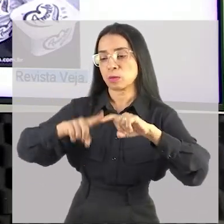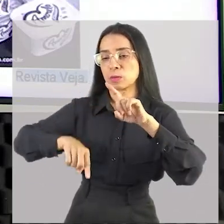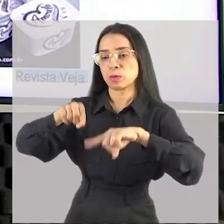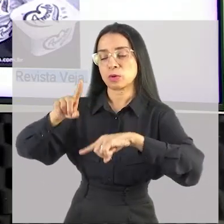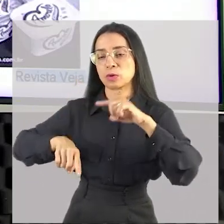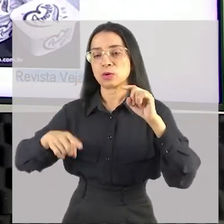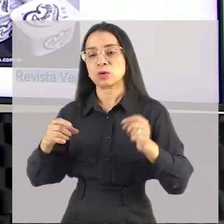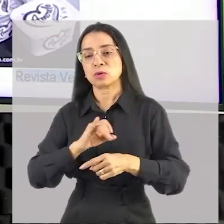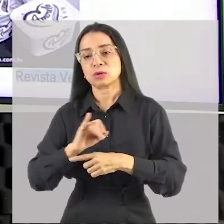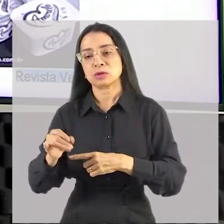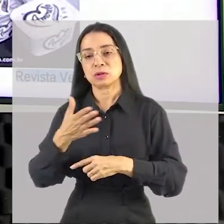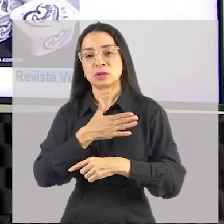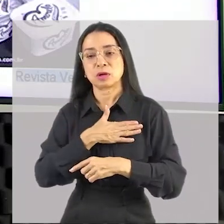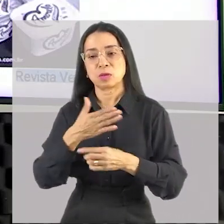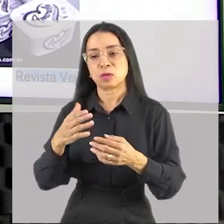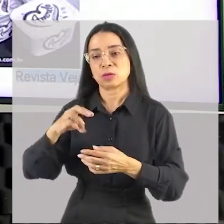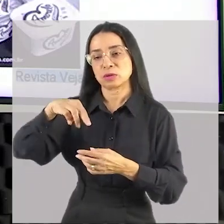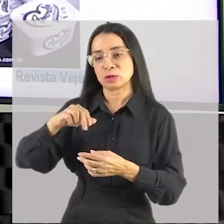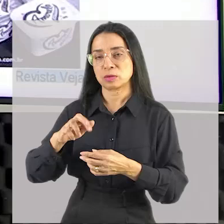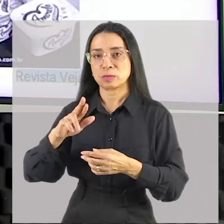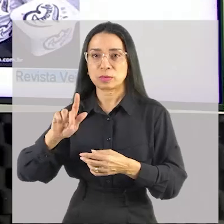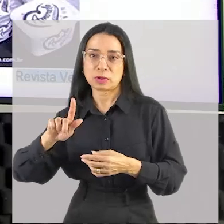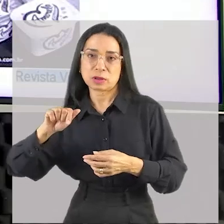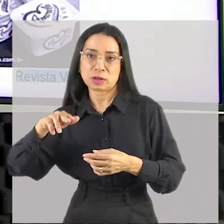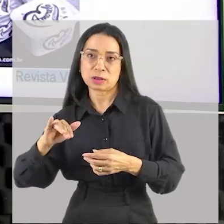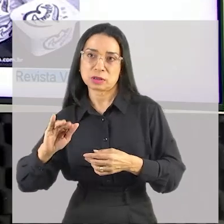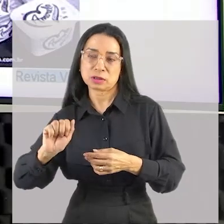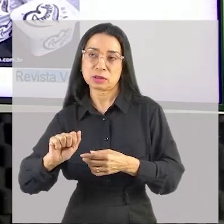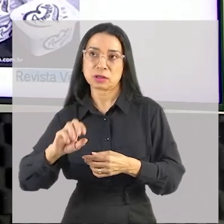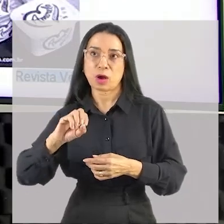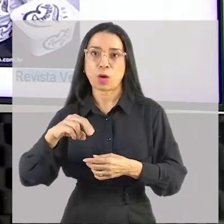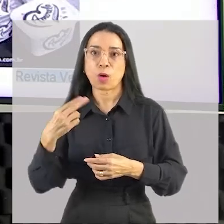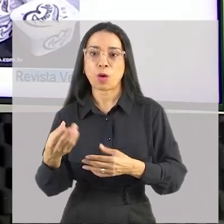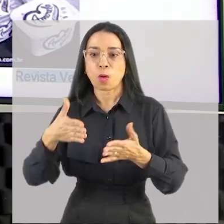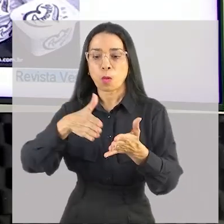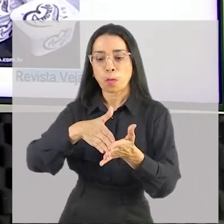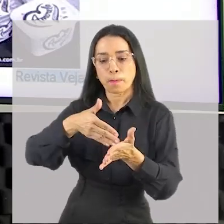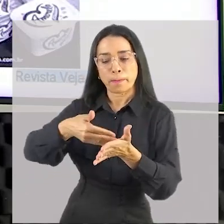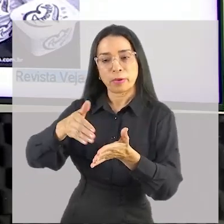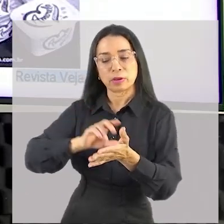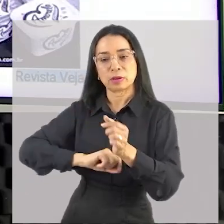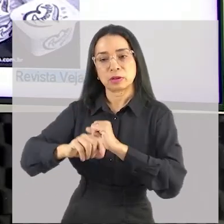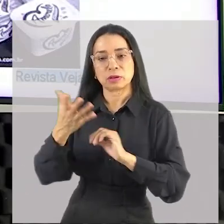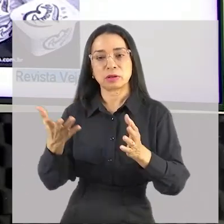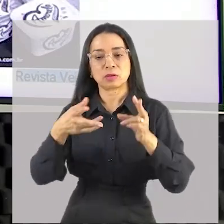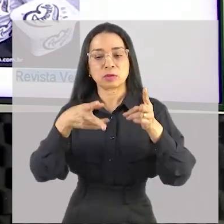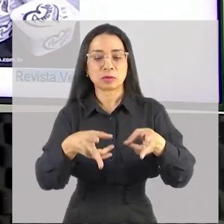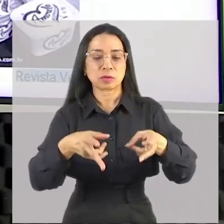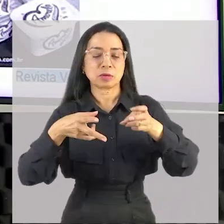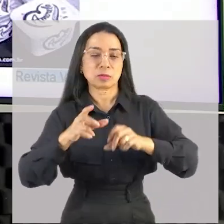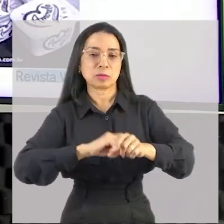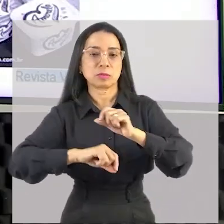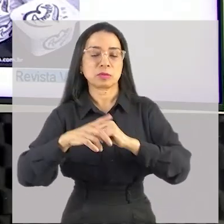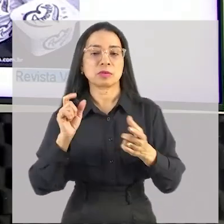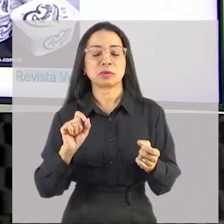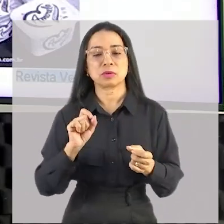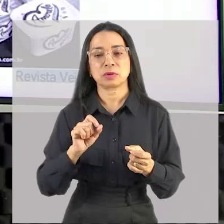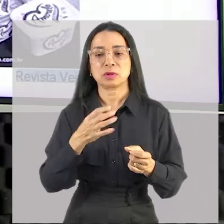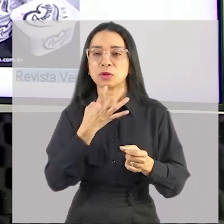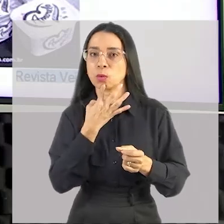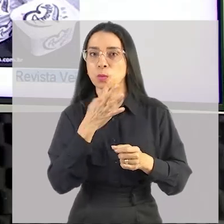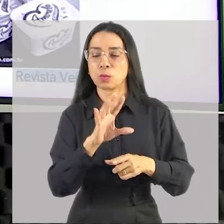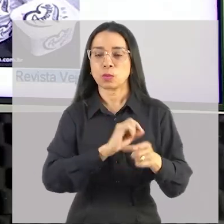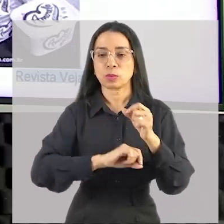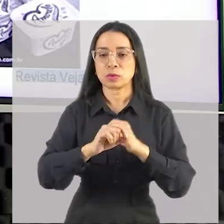você gosta de margarina ou de manteiga, você que escolhe, eu que escolho. E aquilo que vai me prender no comercial, se eu não